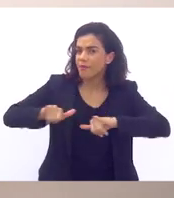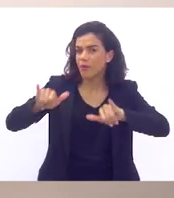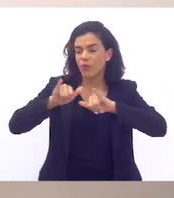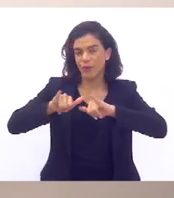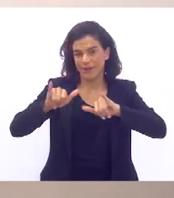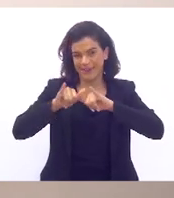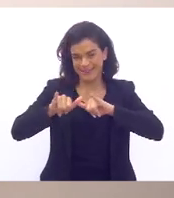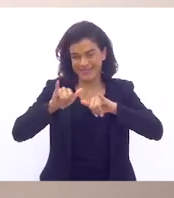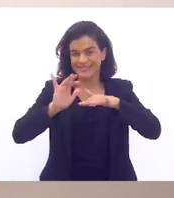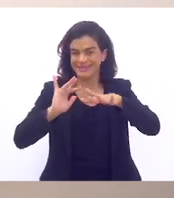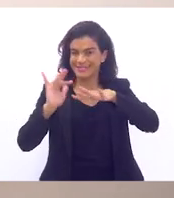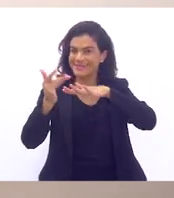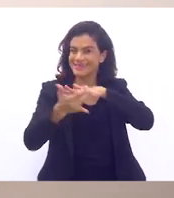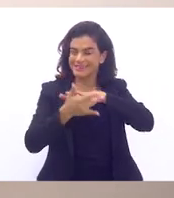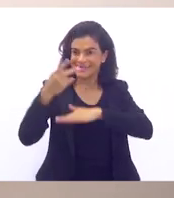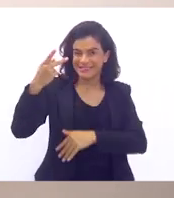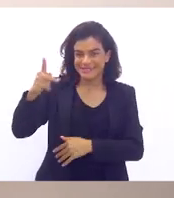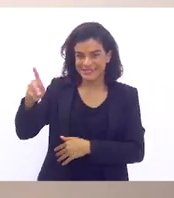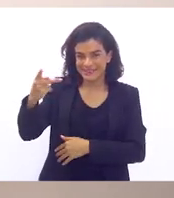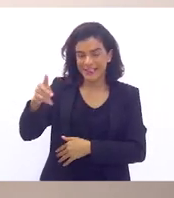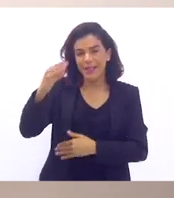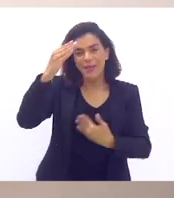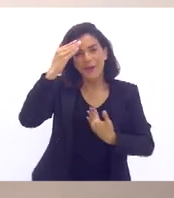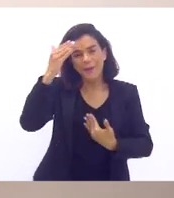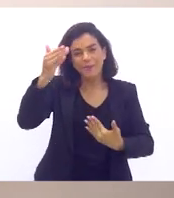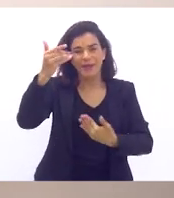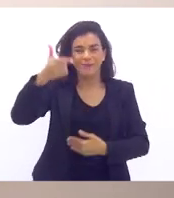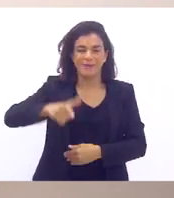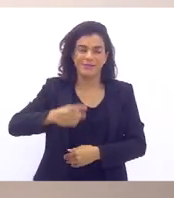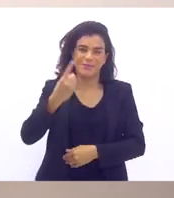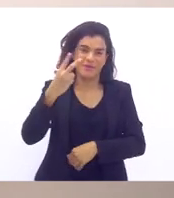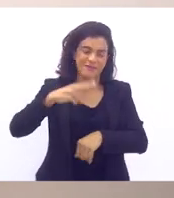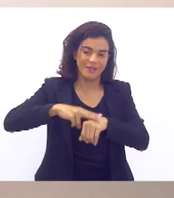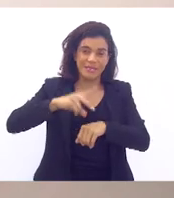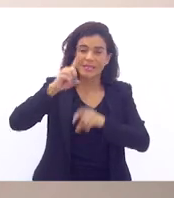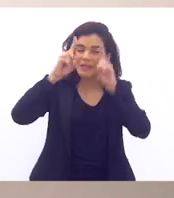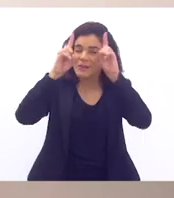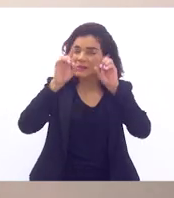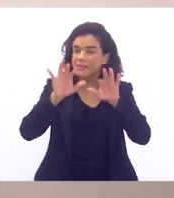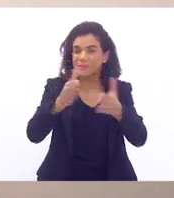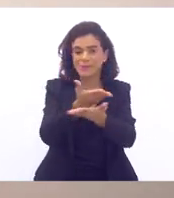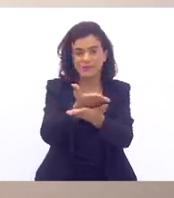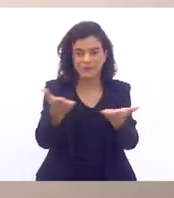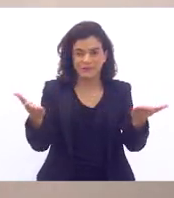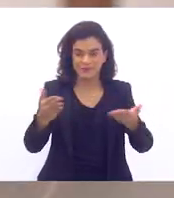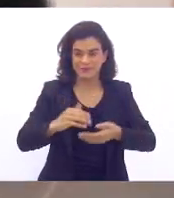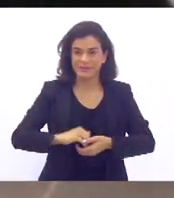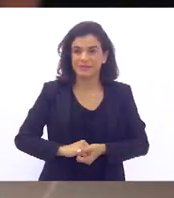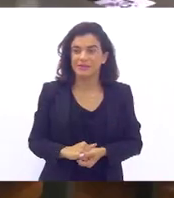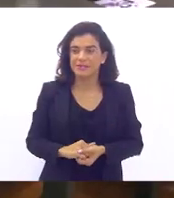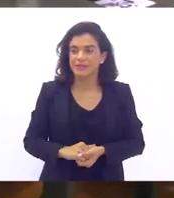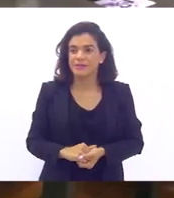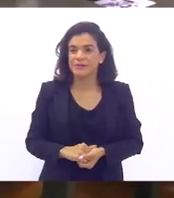nas redes sociais dela e muito obrigada mais uma vez Deus abençoe a todos vocês